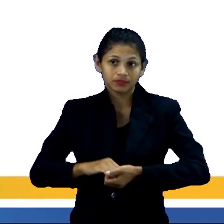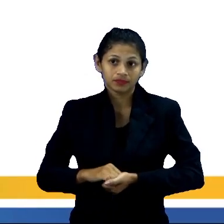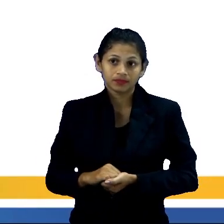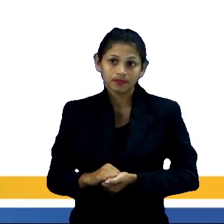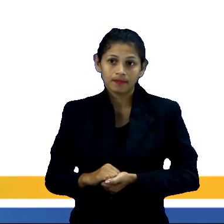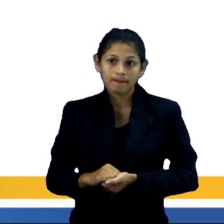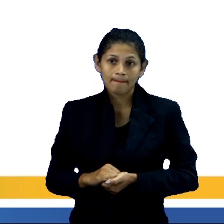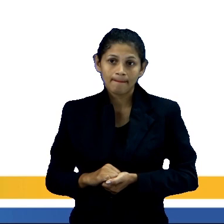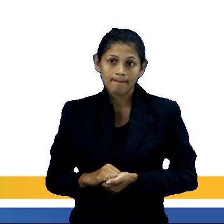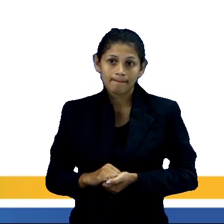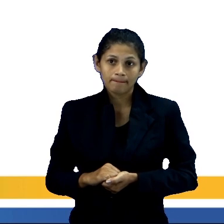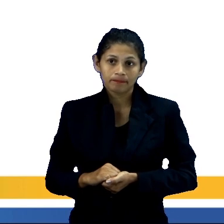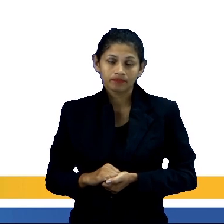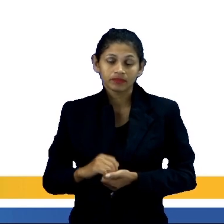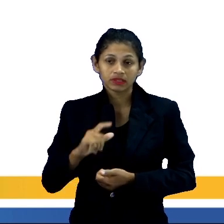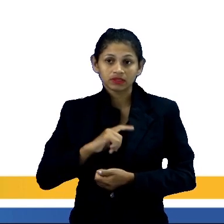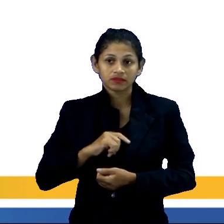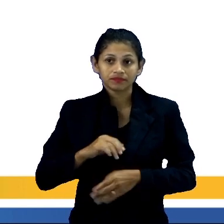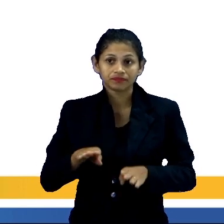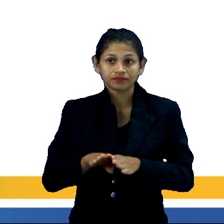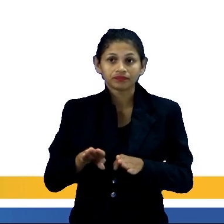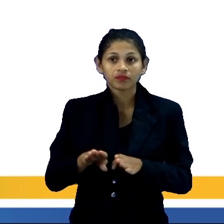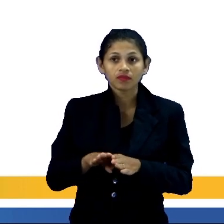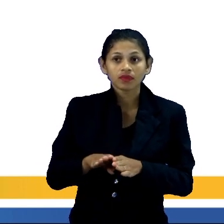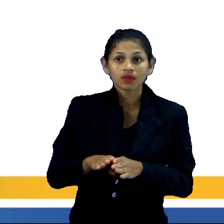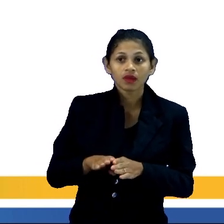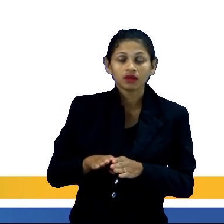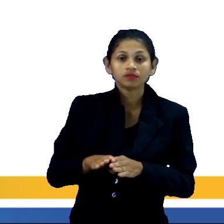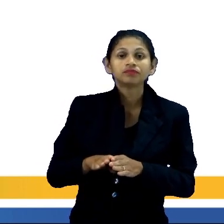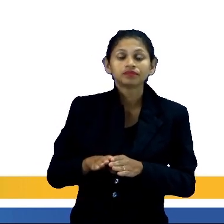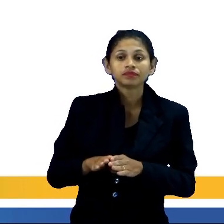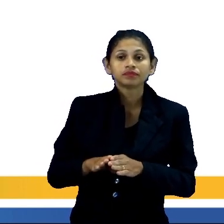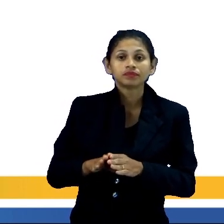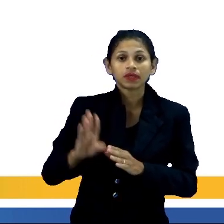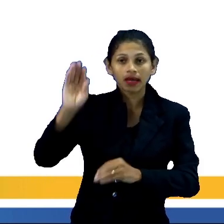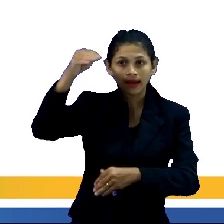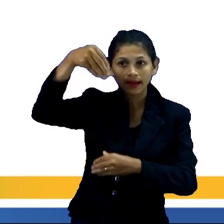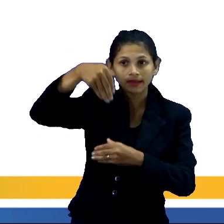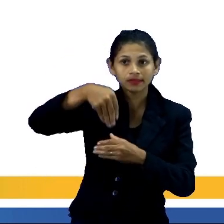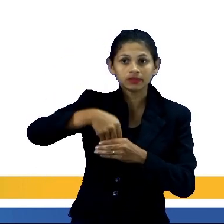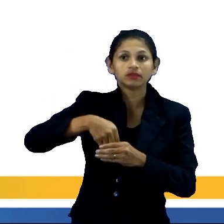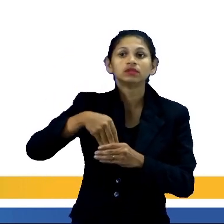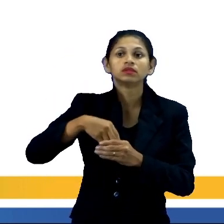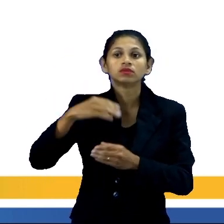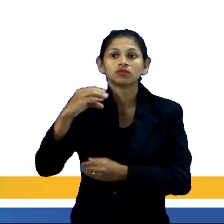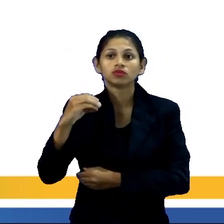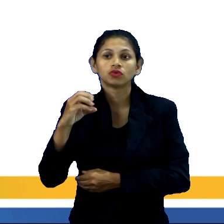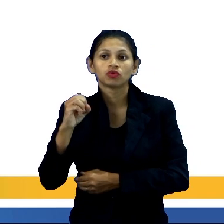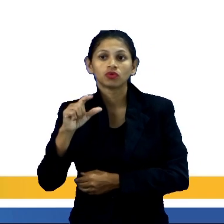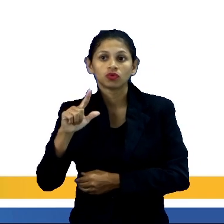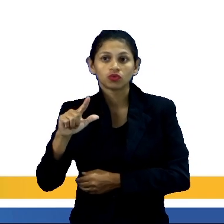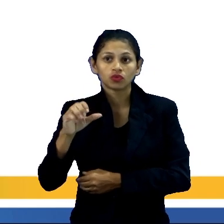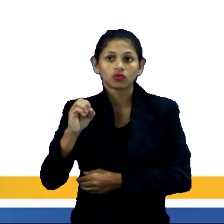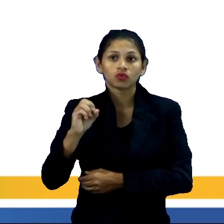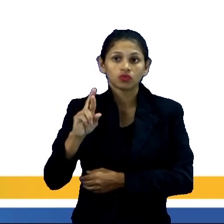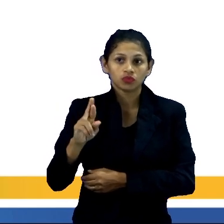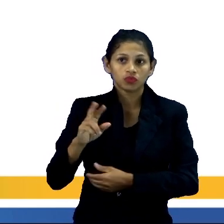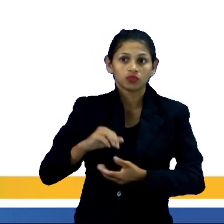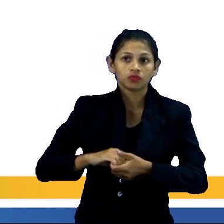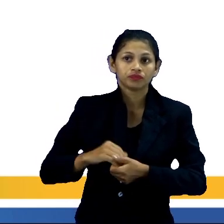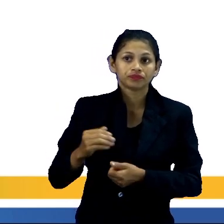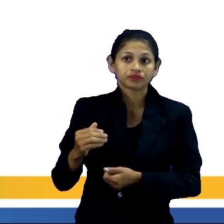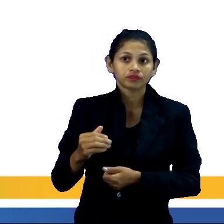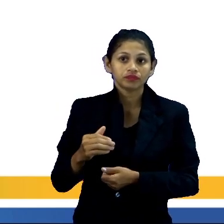Tivemos também a eleição de Collor Mello, né, os dois mandatos do Fernando Henrique Cardoso, eles significaram a implantação